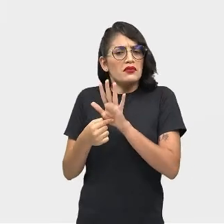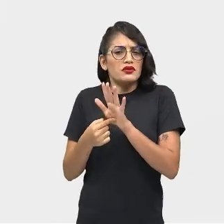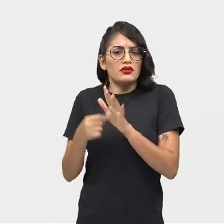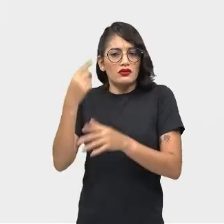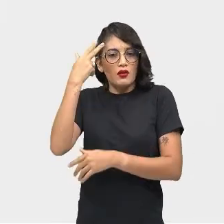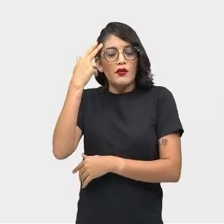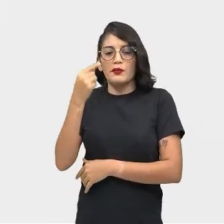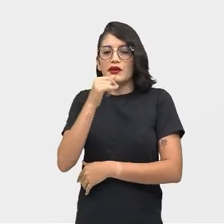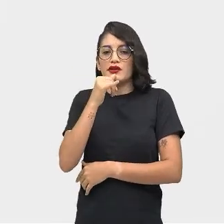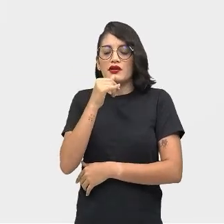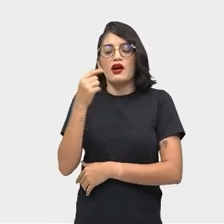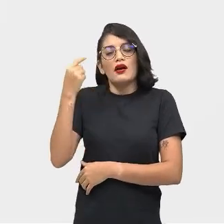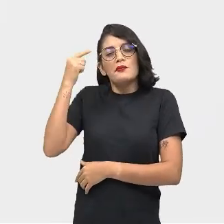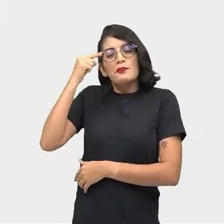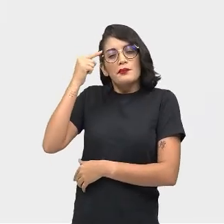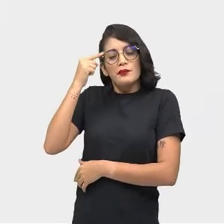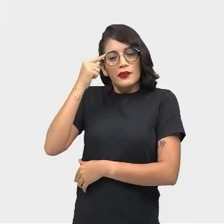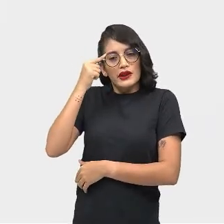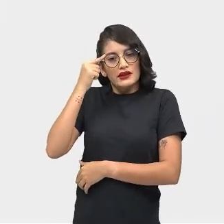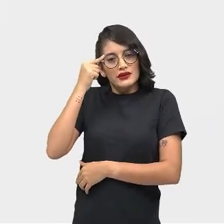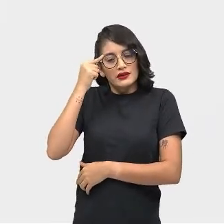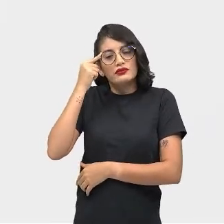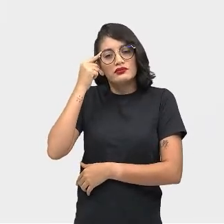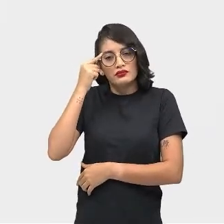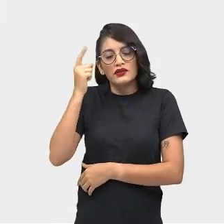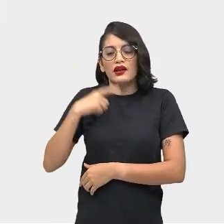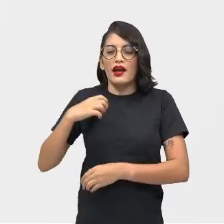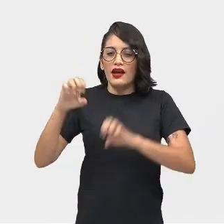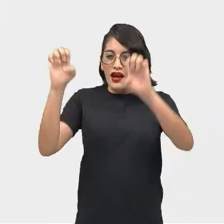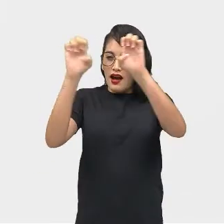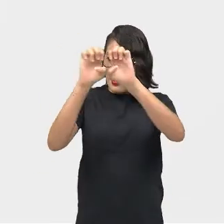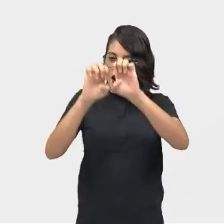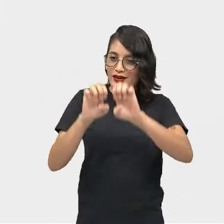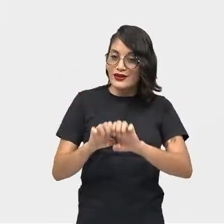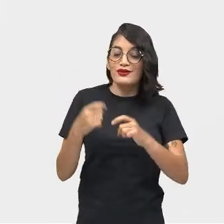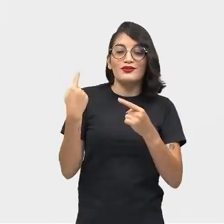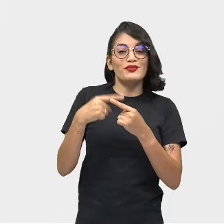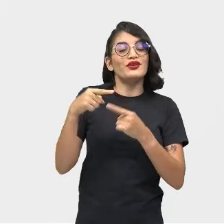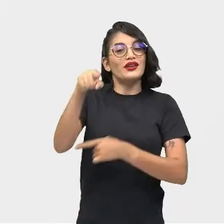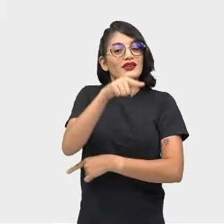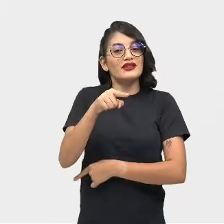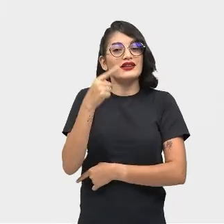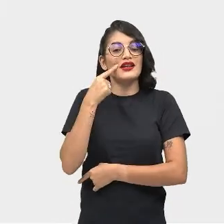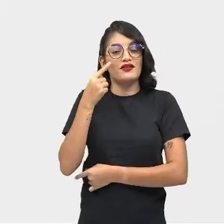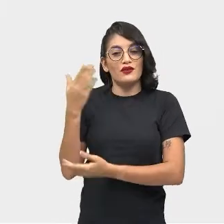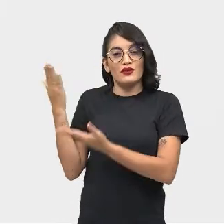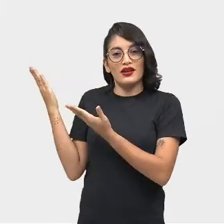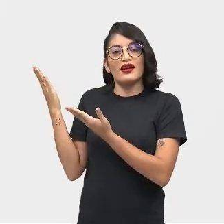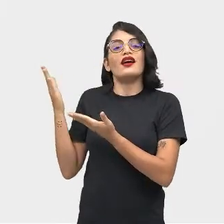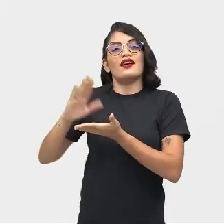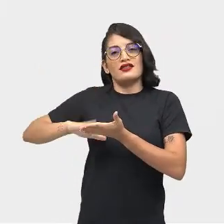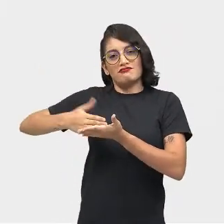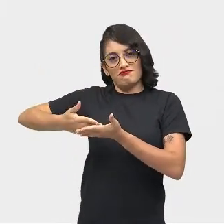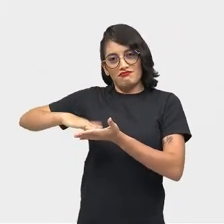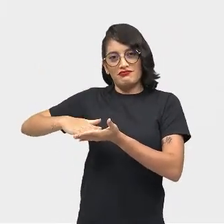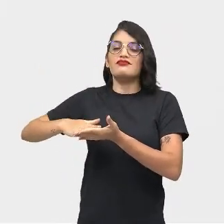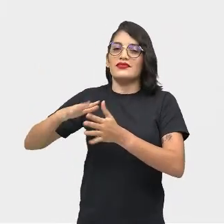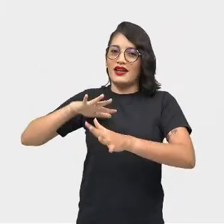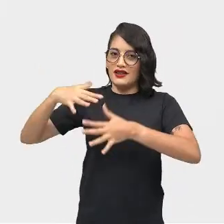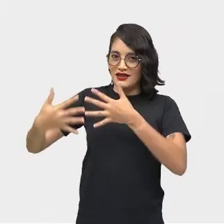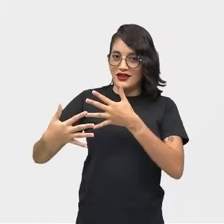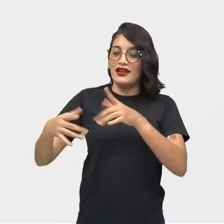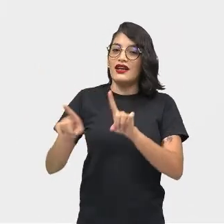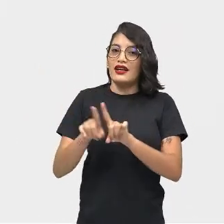o pensamento estaria aqui, e aqui se deu esta estrutura, claro, porque você está vendo ao lado o nosso intérprete de Libras, e